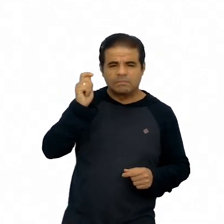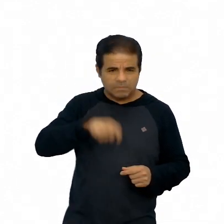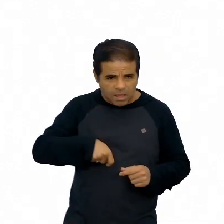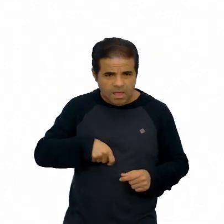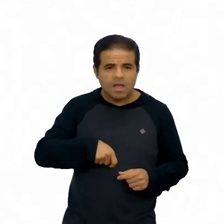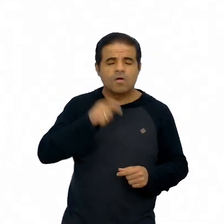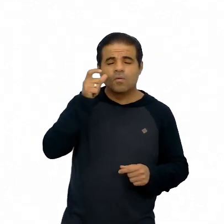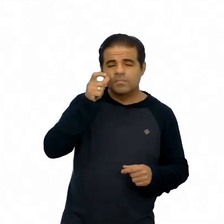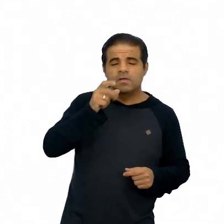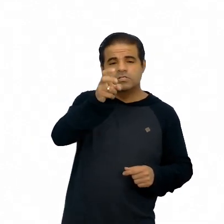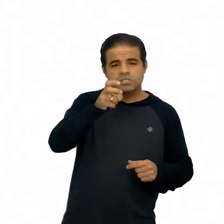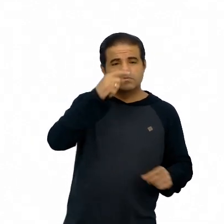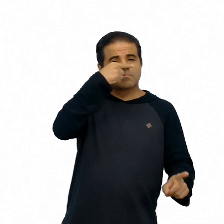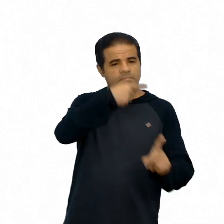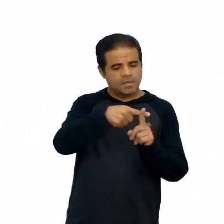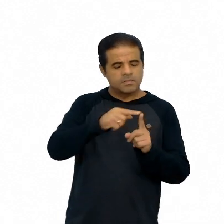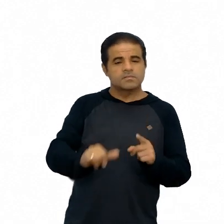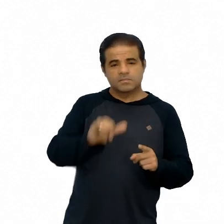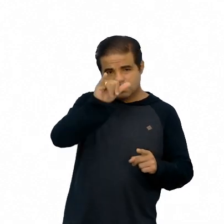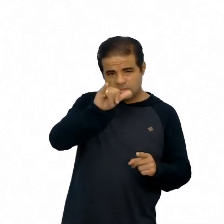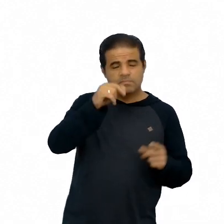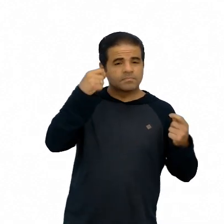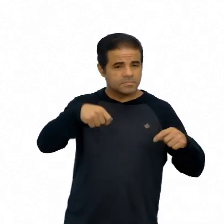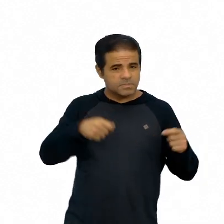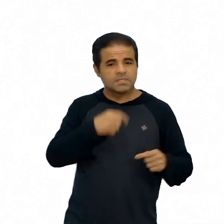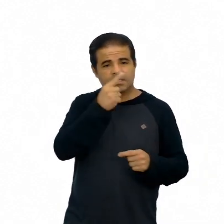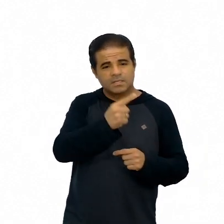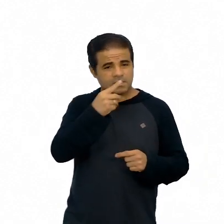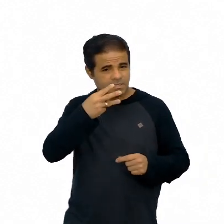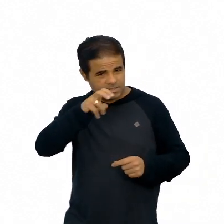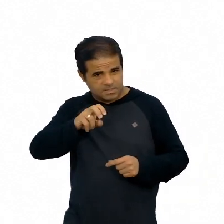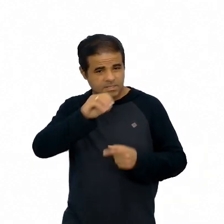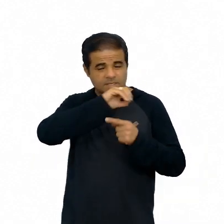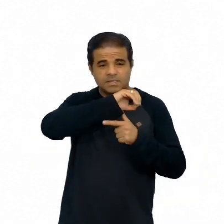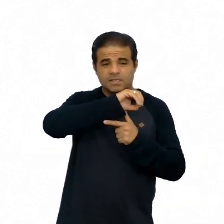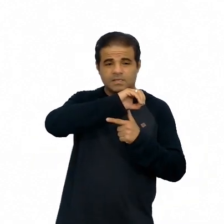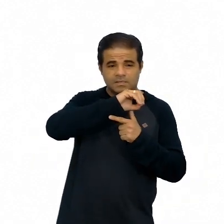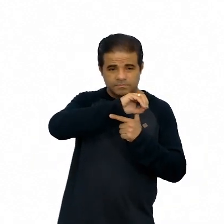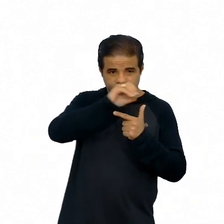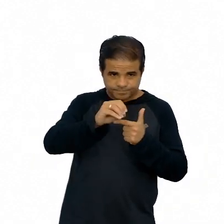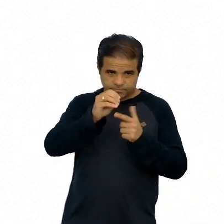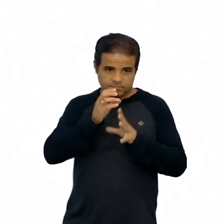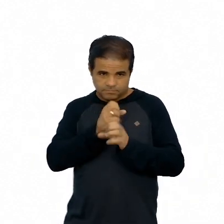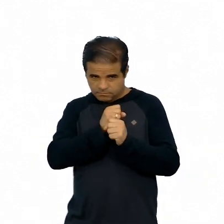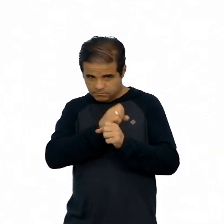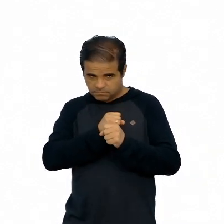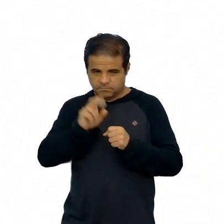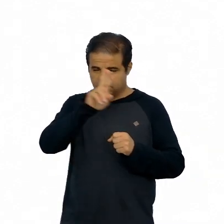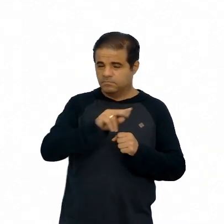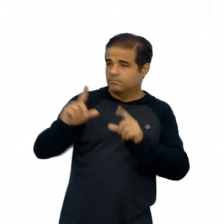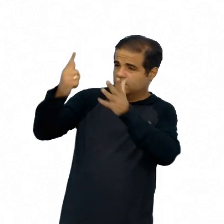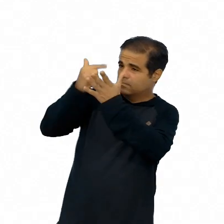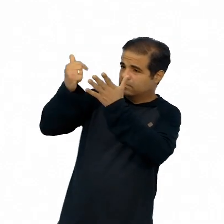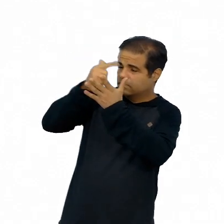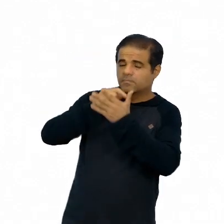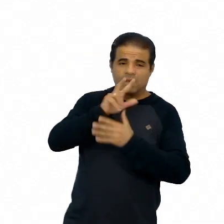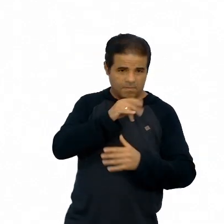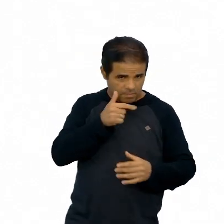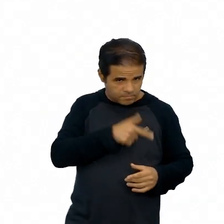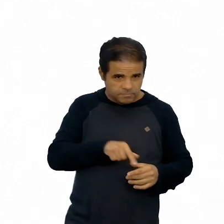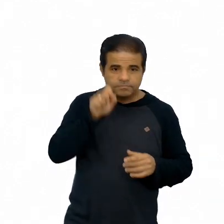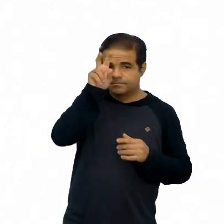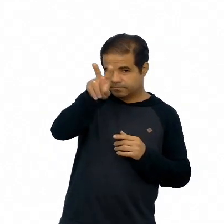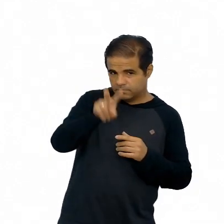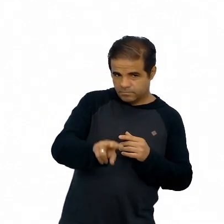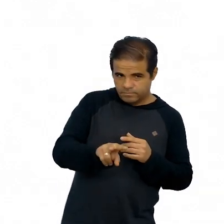vai observar que x mais y tem que dar os 135 graus que a gente calculou usando aquela figura? Ele vai conseguir ver